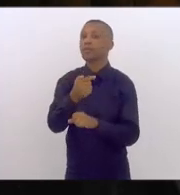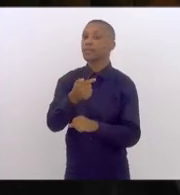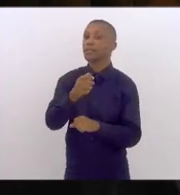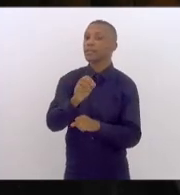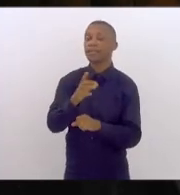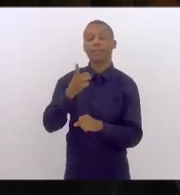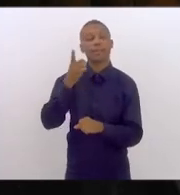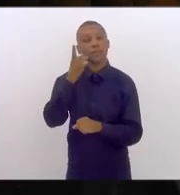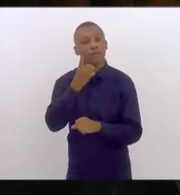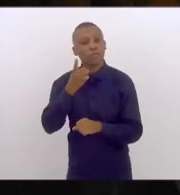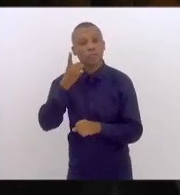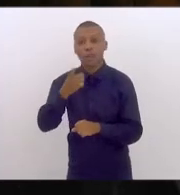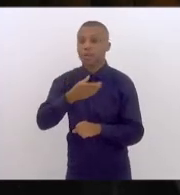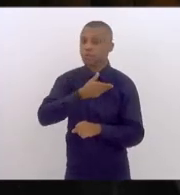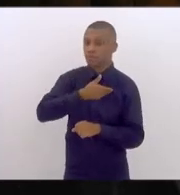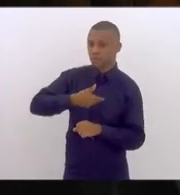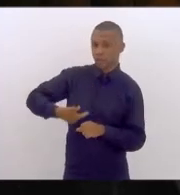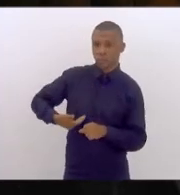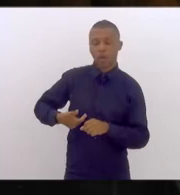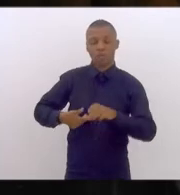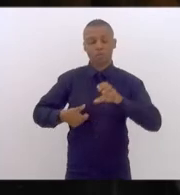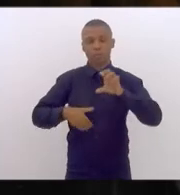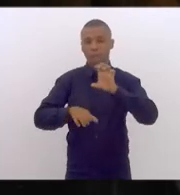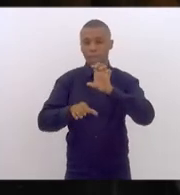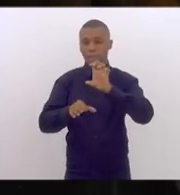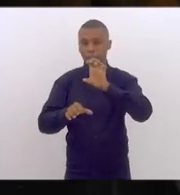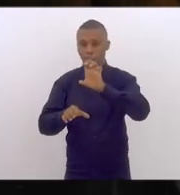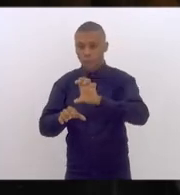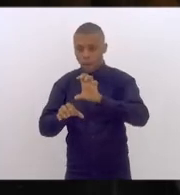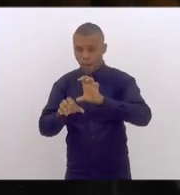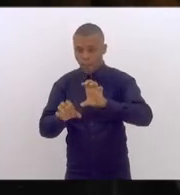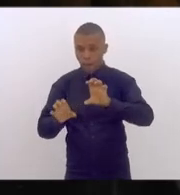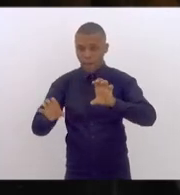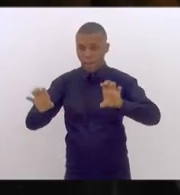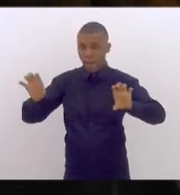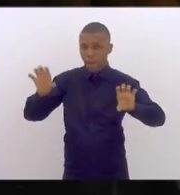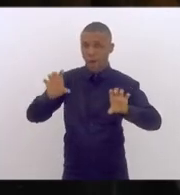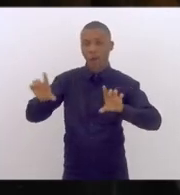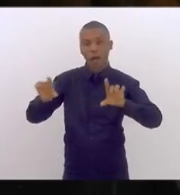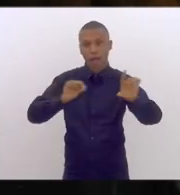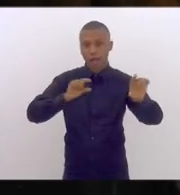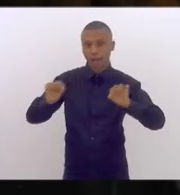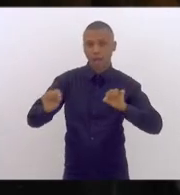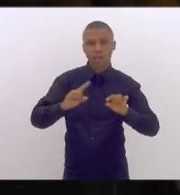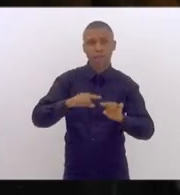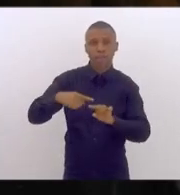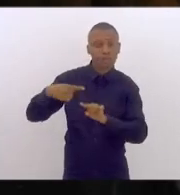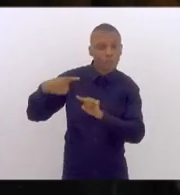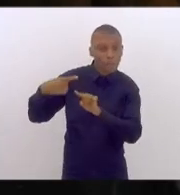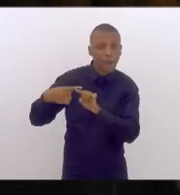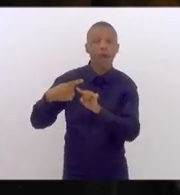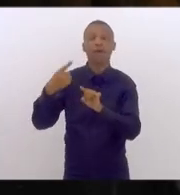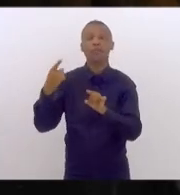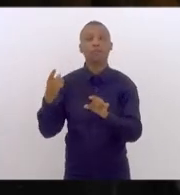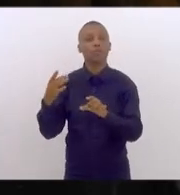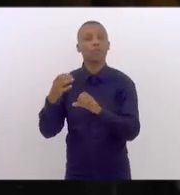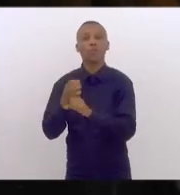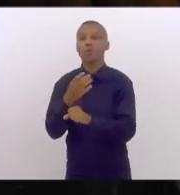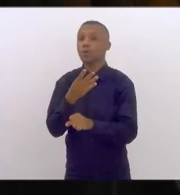estaduais eleitos e os 46 deputados federais eleitos